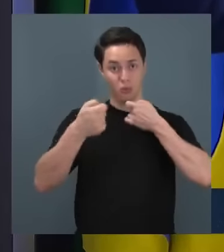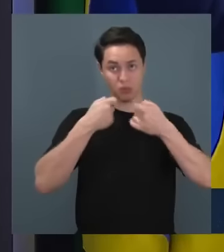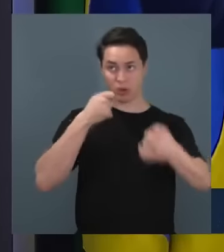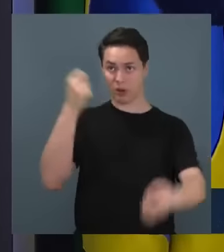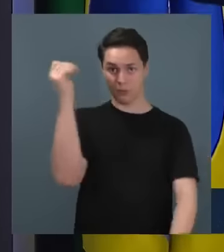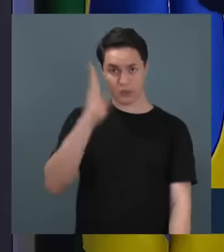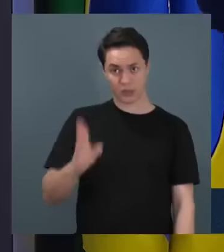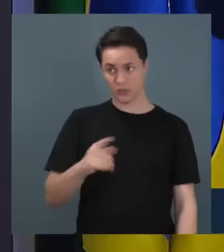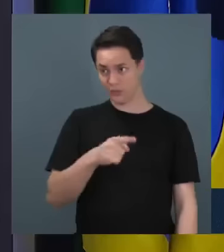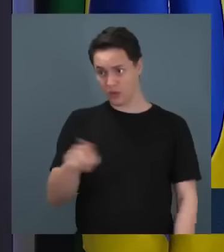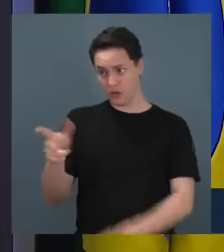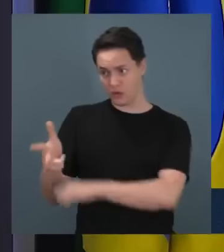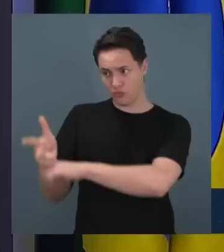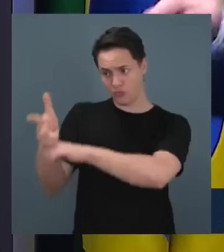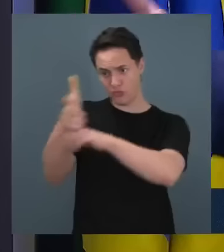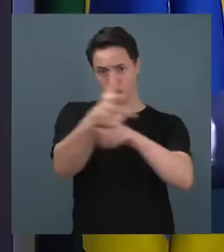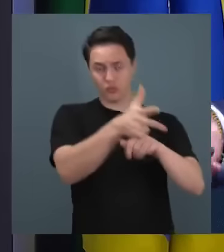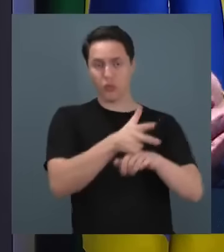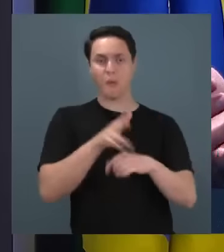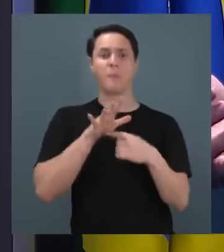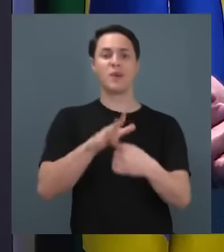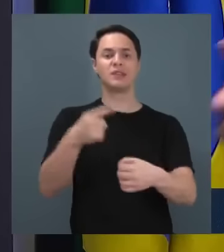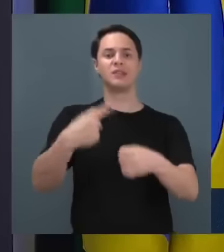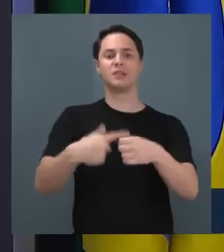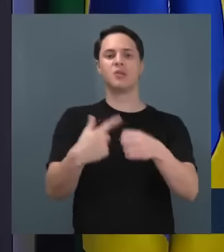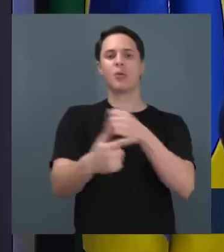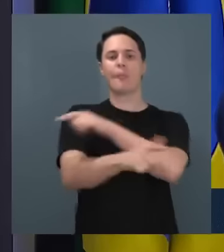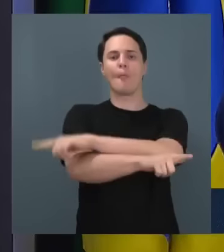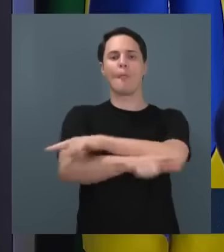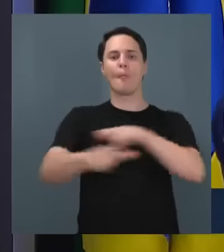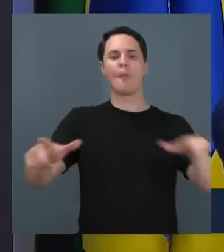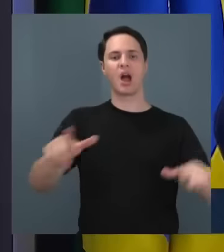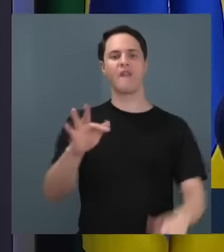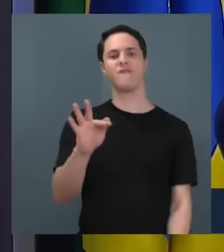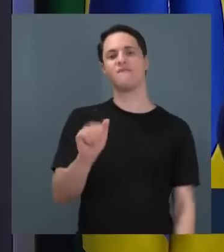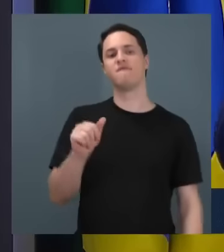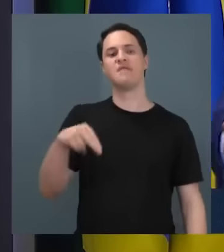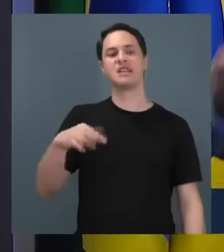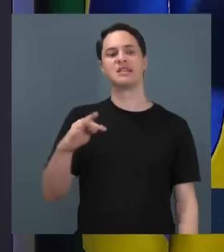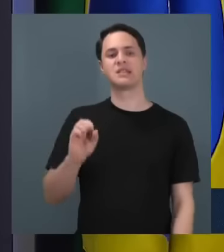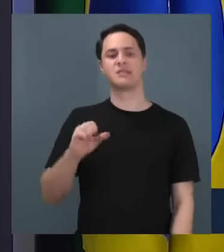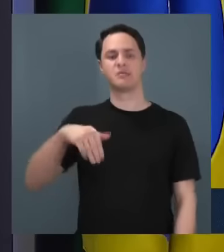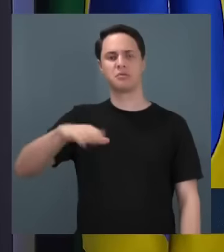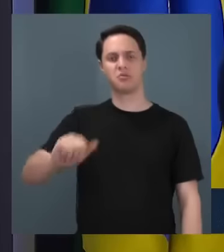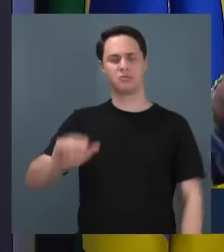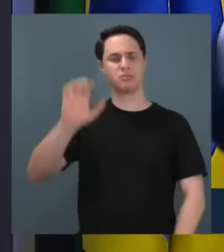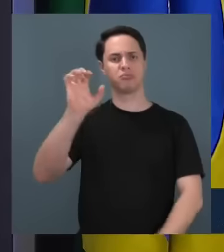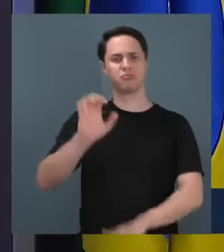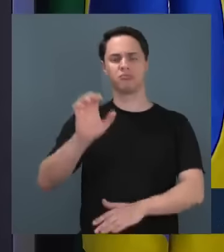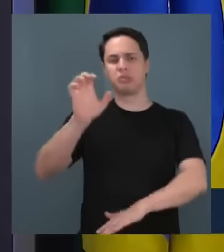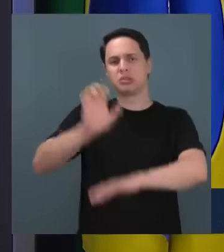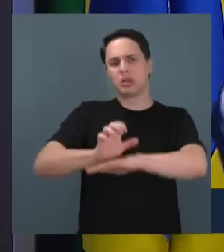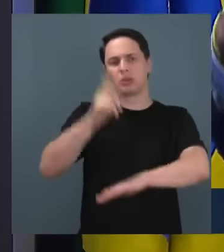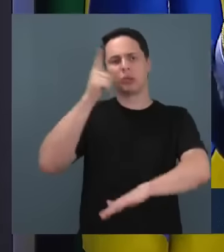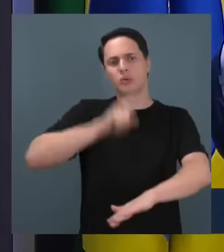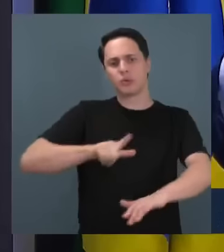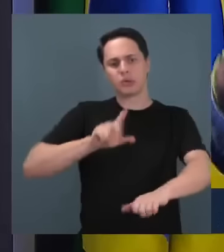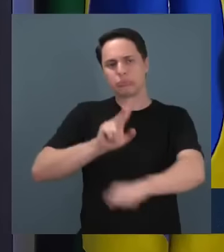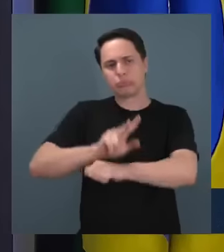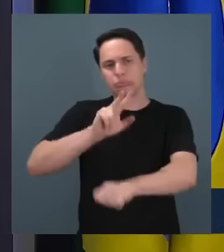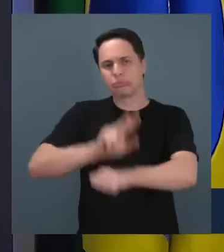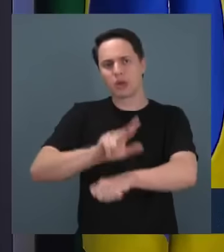grandes mostrar uma cidade fantasma, literalmente. E o Estado não consegue mais pegar. A população